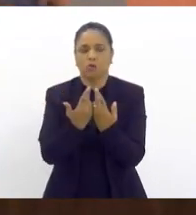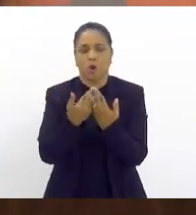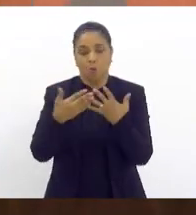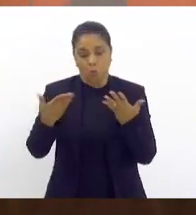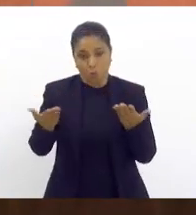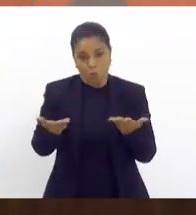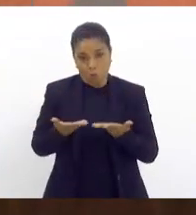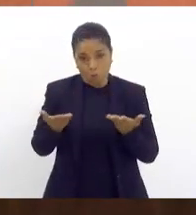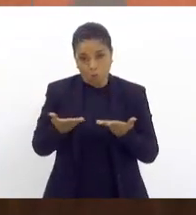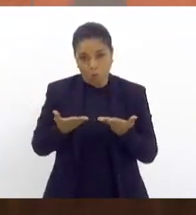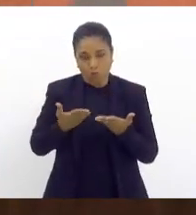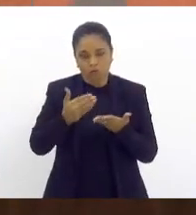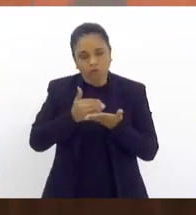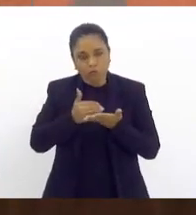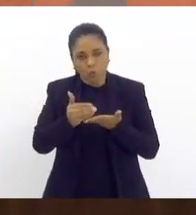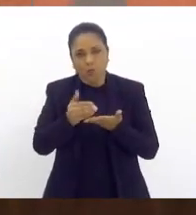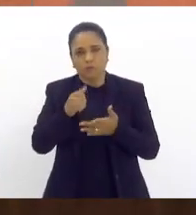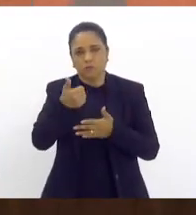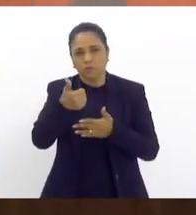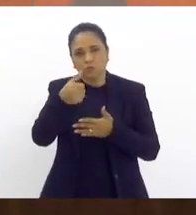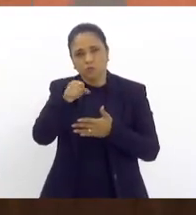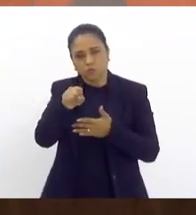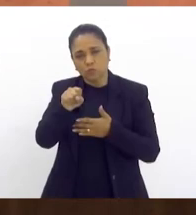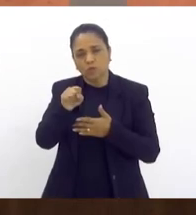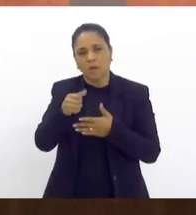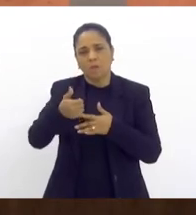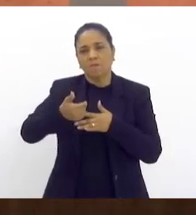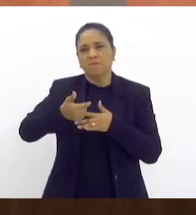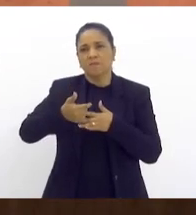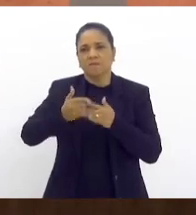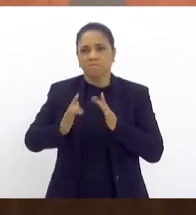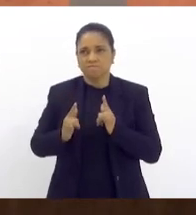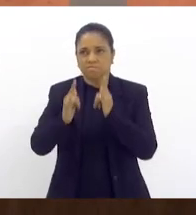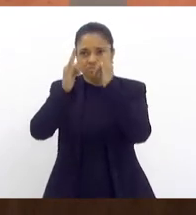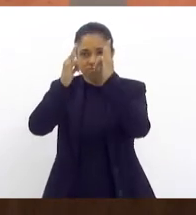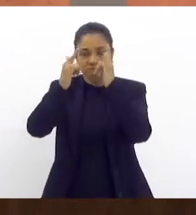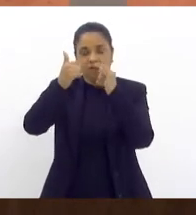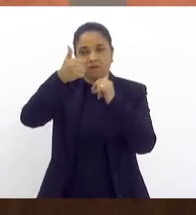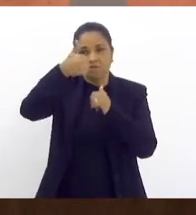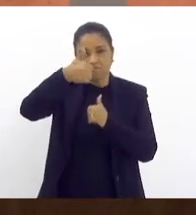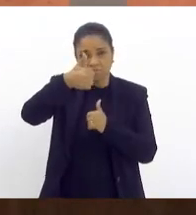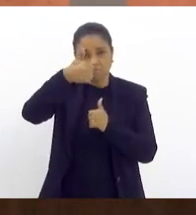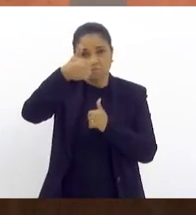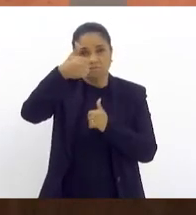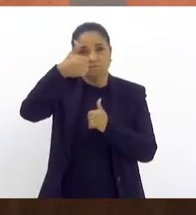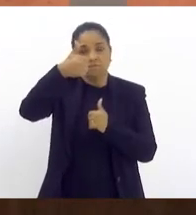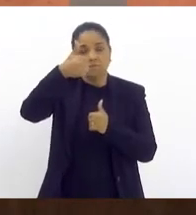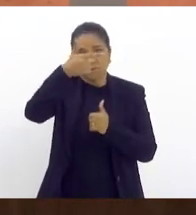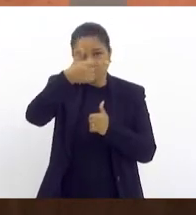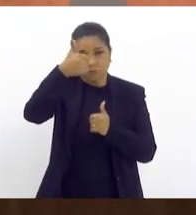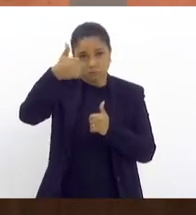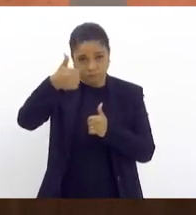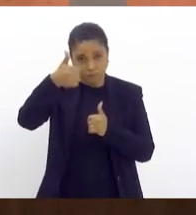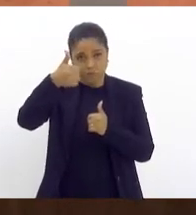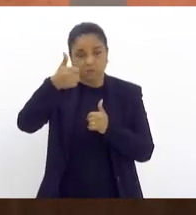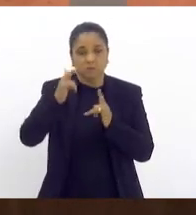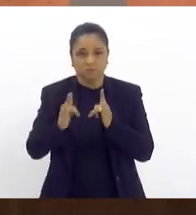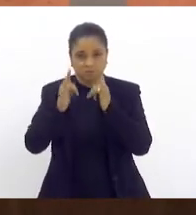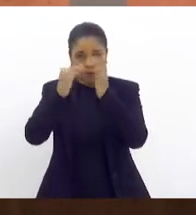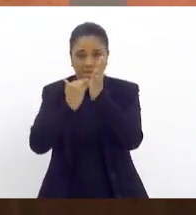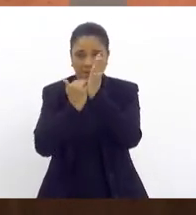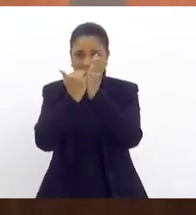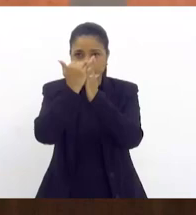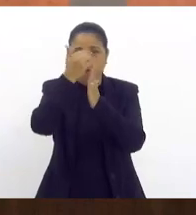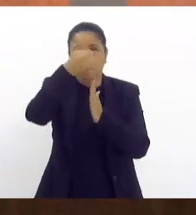a partir das 18 horas no vigésimo primeiro andar então Deputado da esquerda deputados da direita todos os deputados